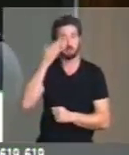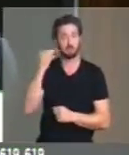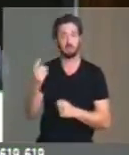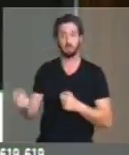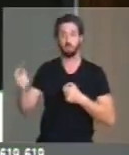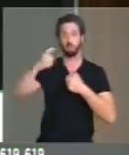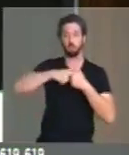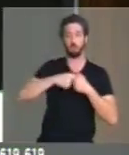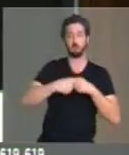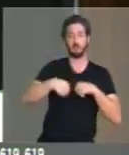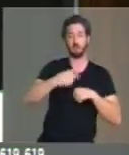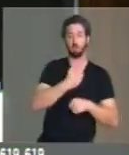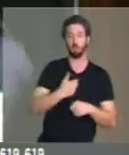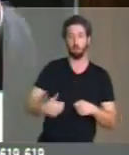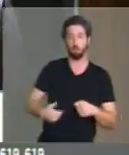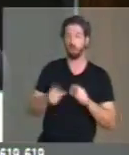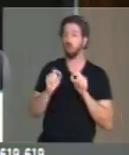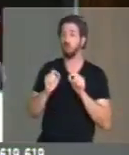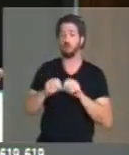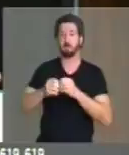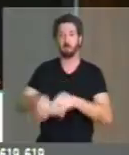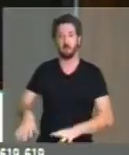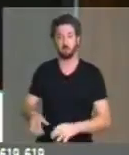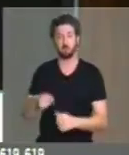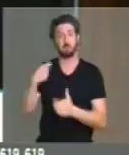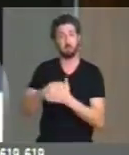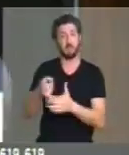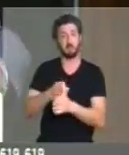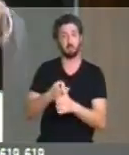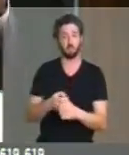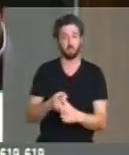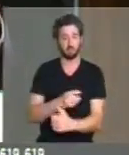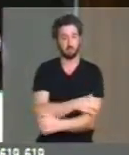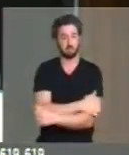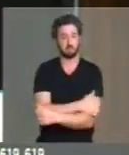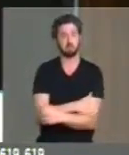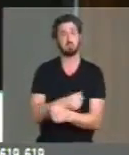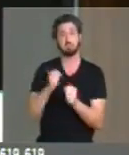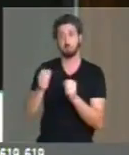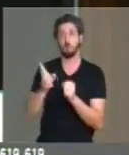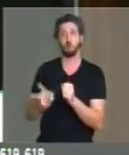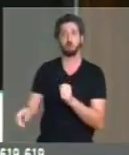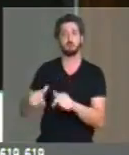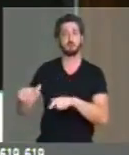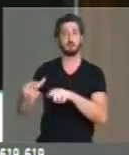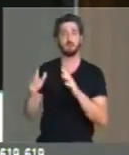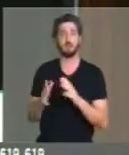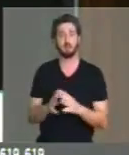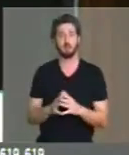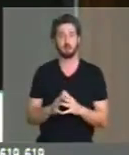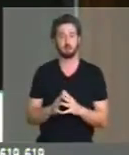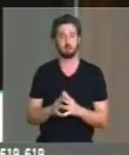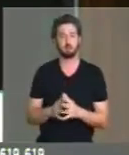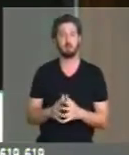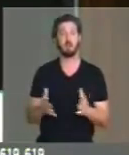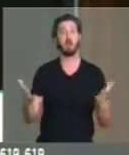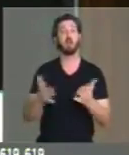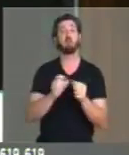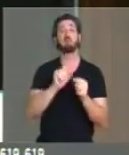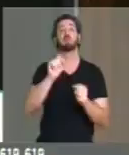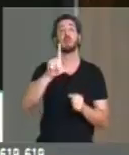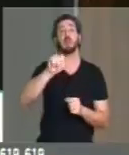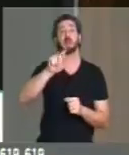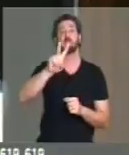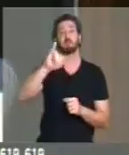Estado aquilo que causaram de prejuízo e pagar uma multa. E poderiam continuar trabalhando. O que vem fazendo a